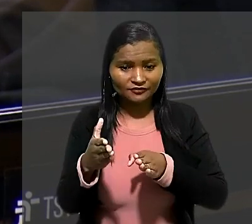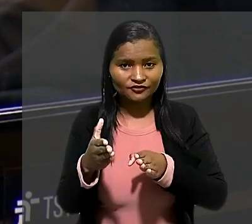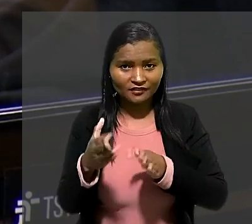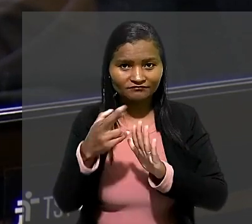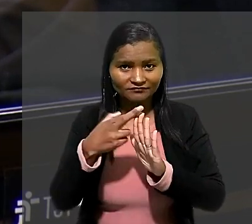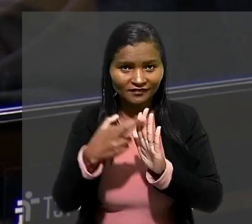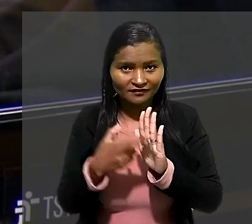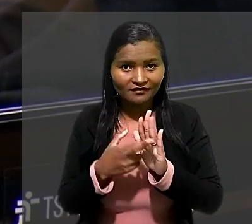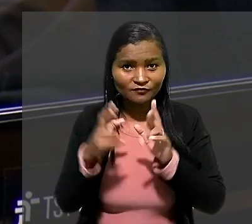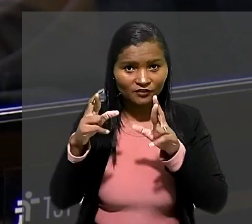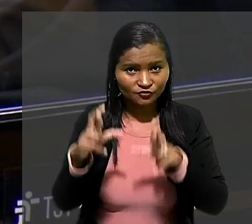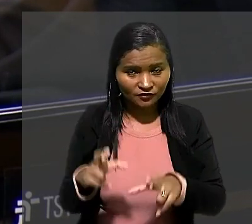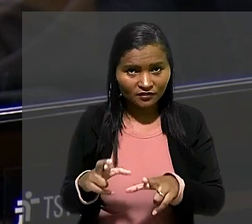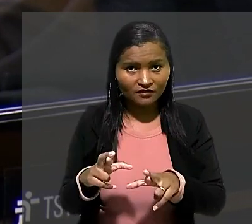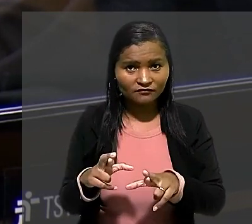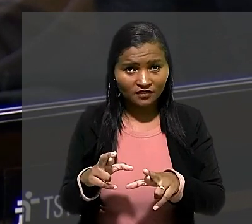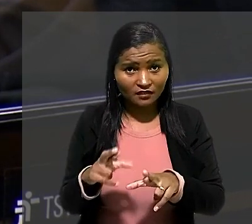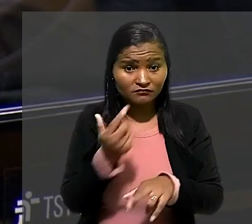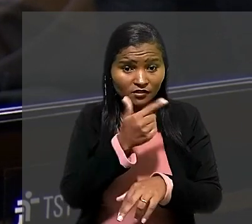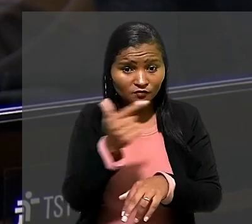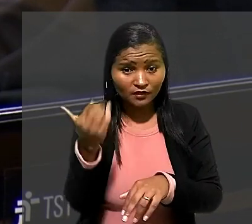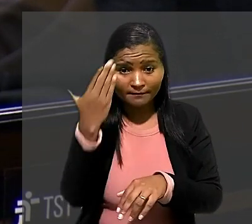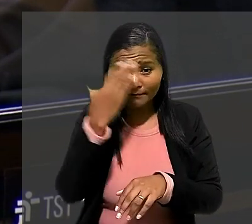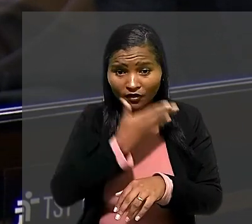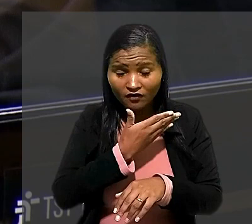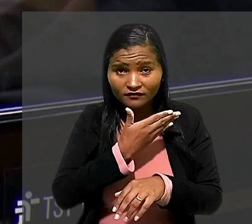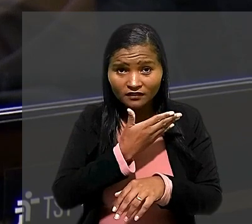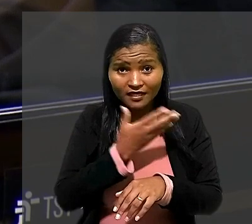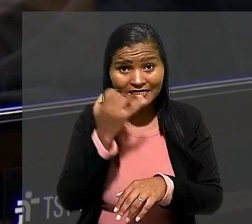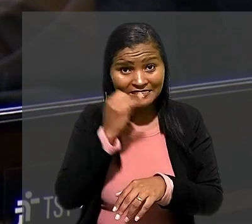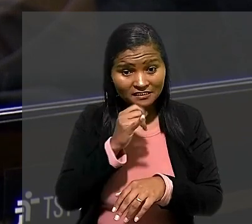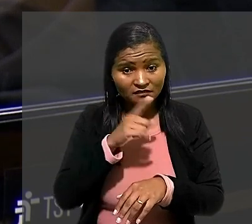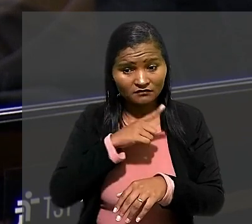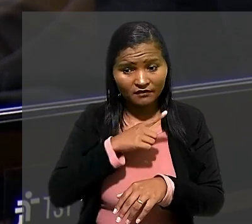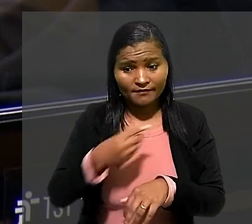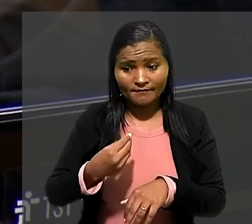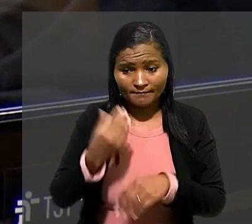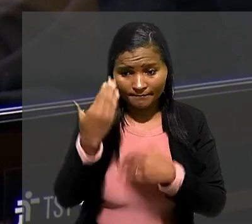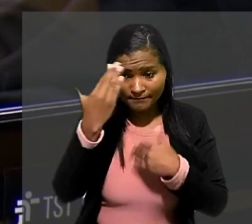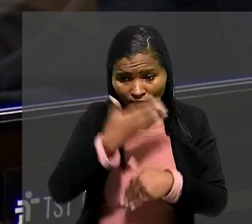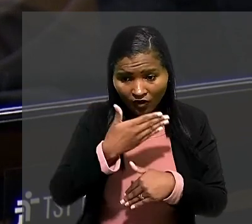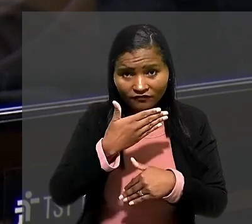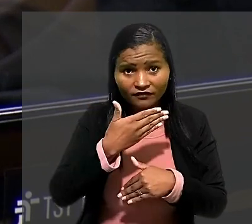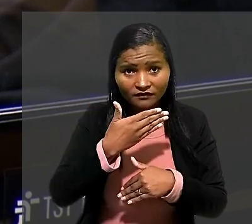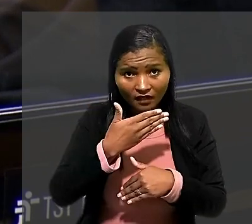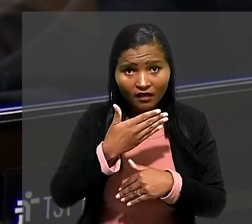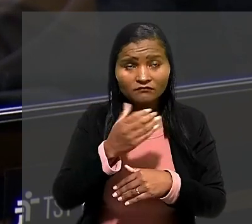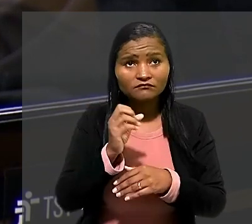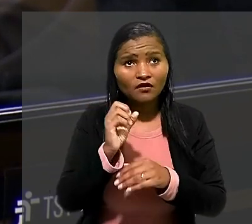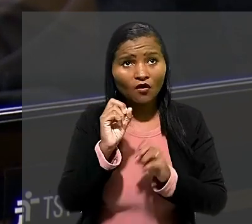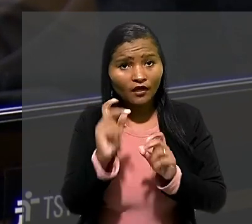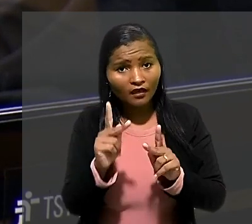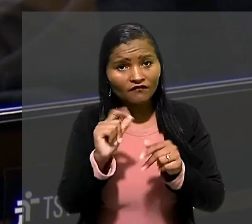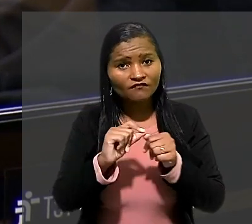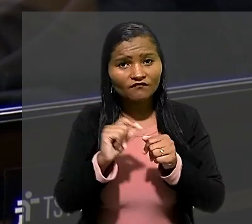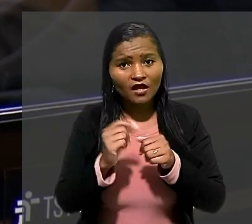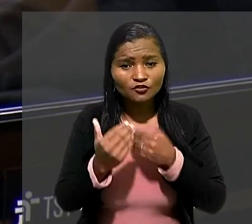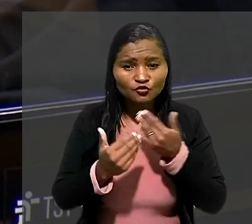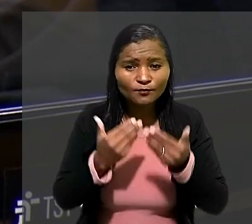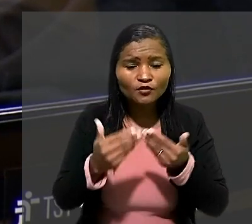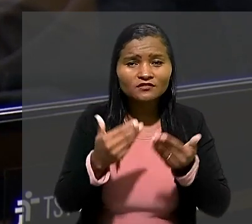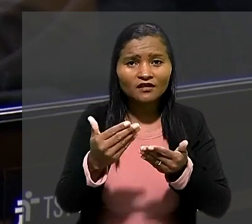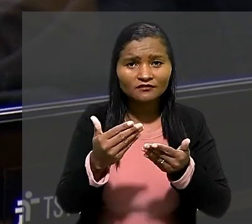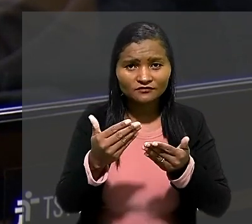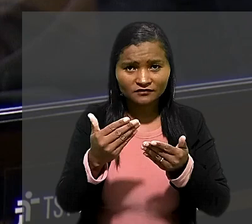desta premissa, que está no regional, de inexistência de prova. Se existe prova, se faz o processo